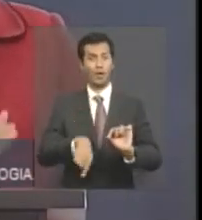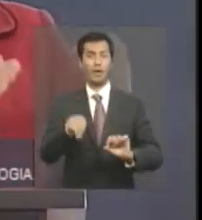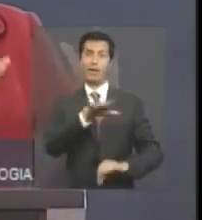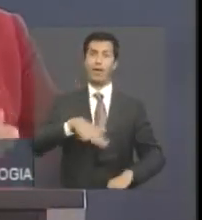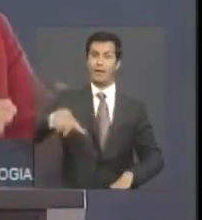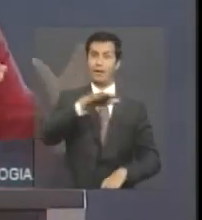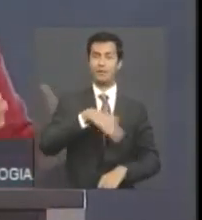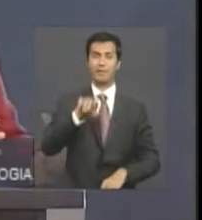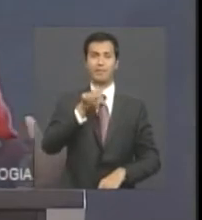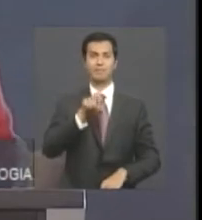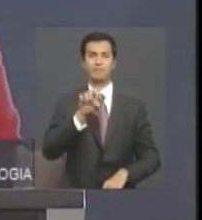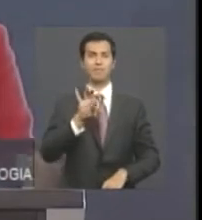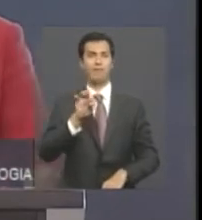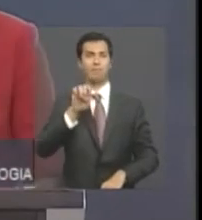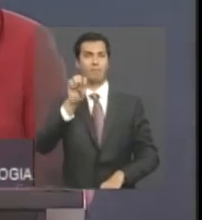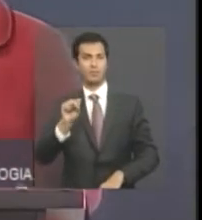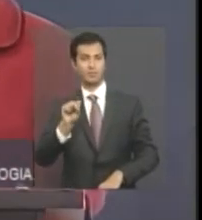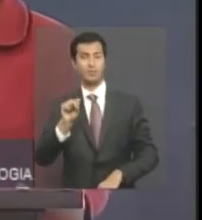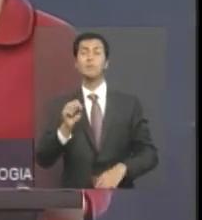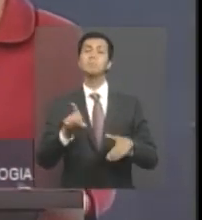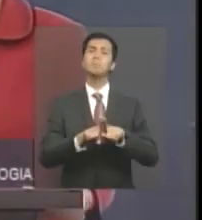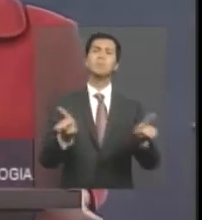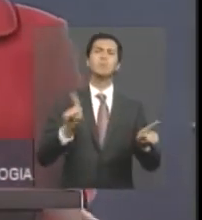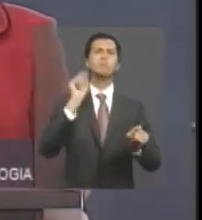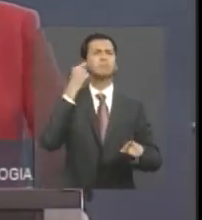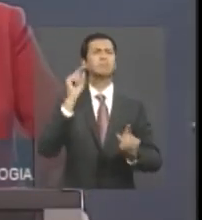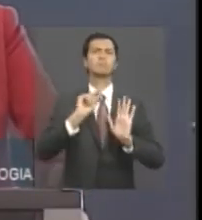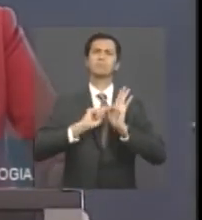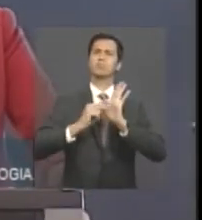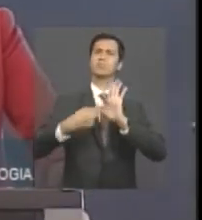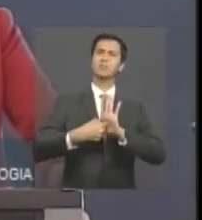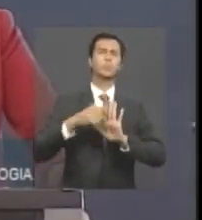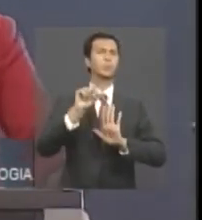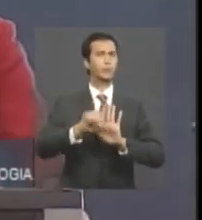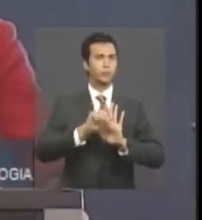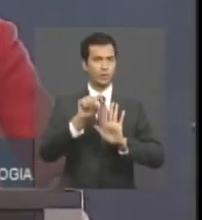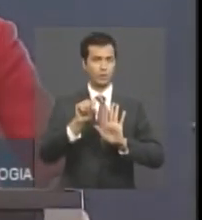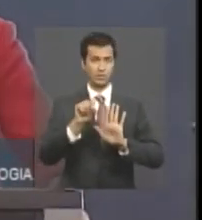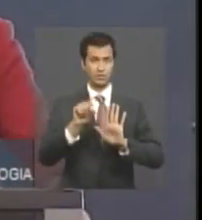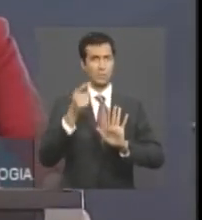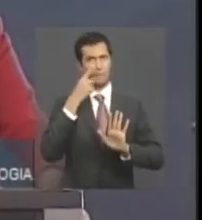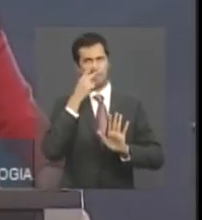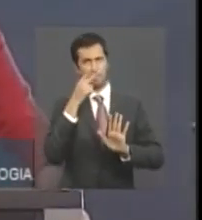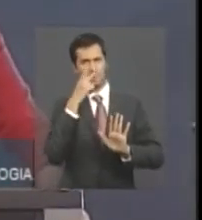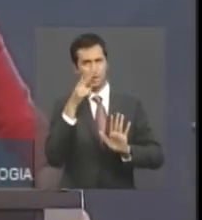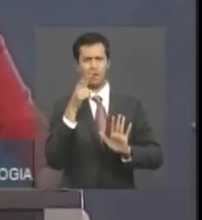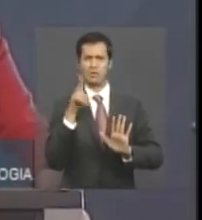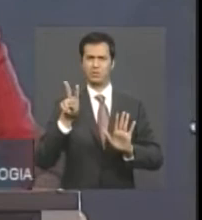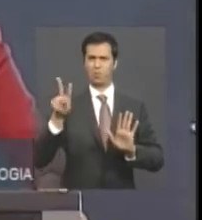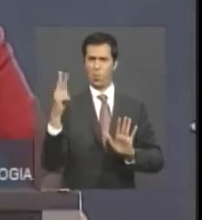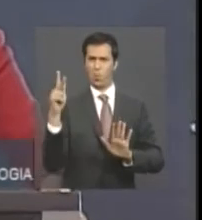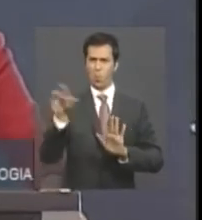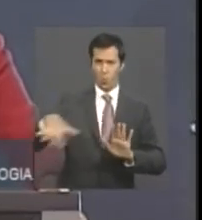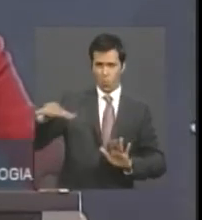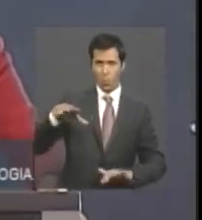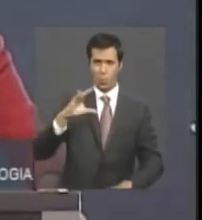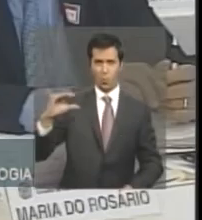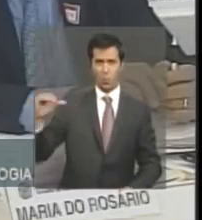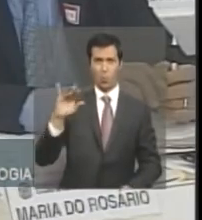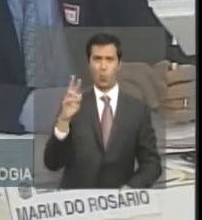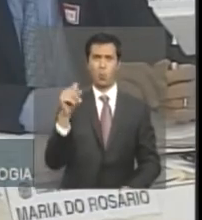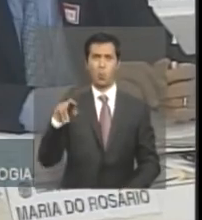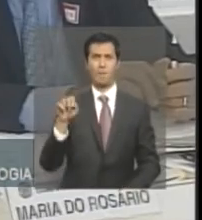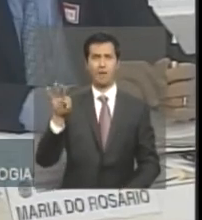E isto não significa nenhuma diminuição da importância das humanidades na